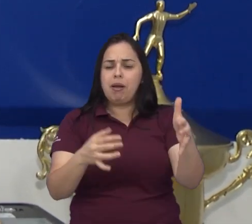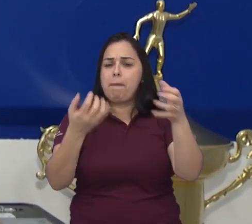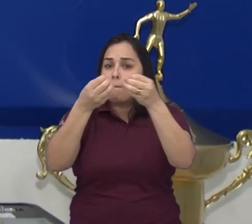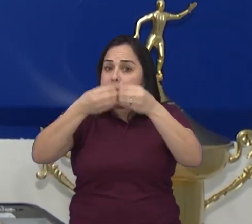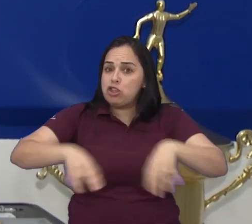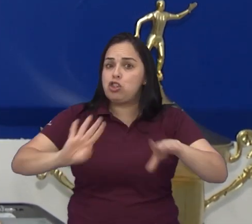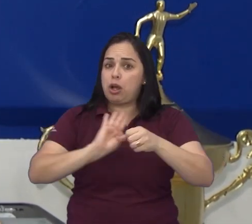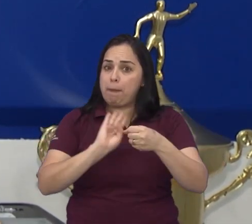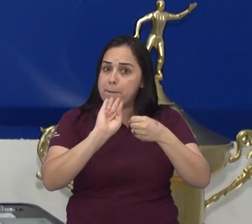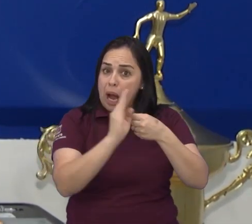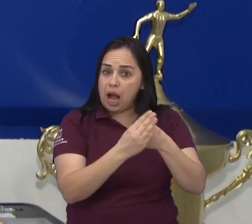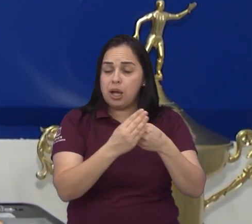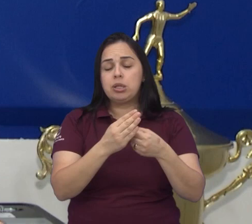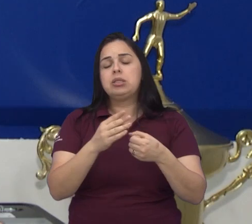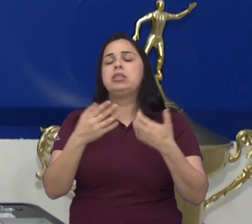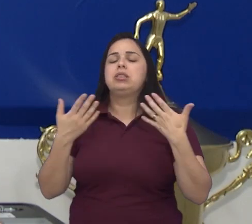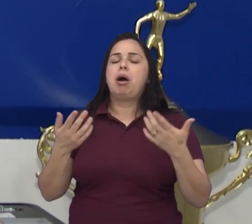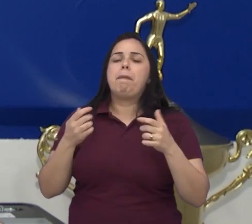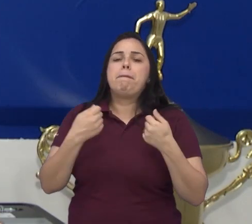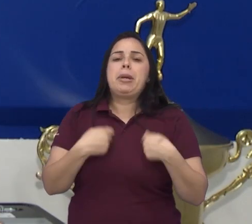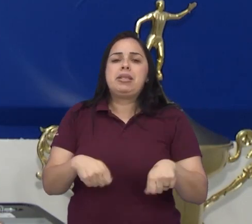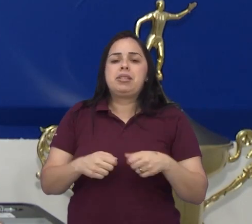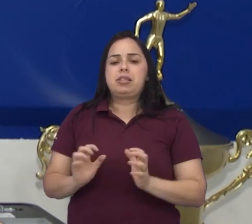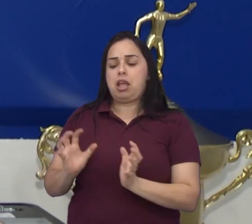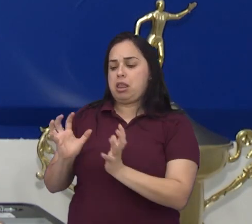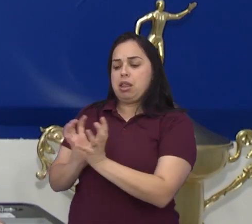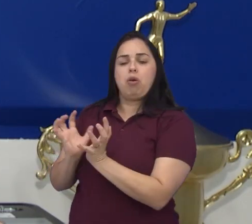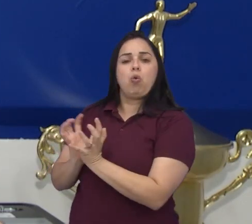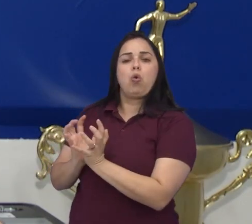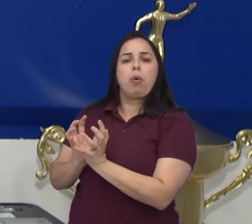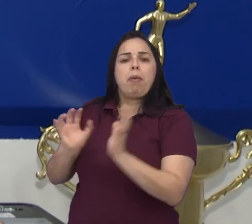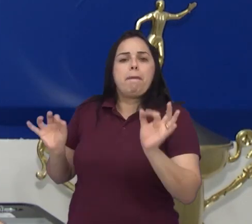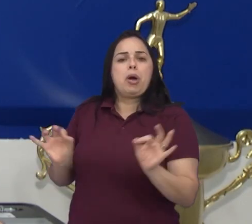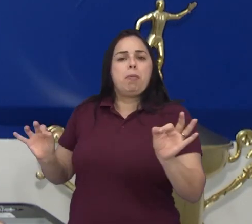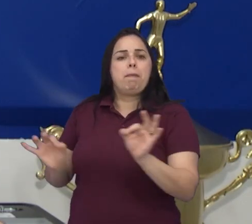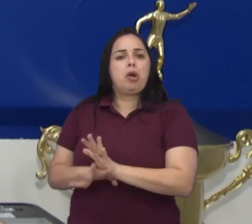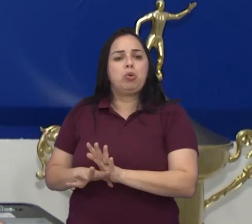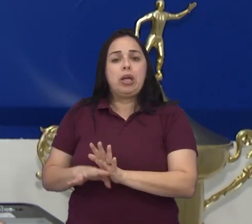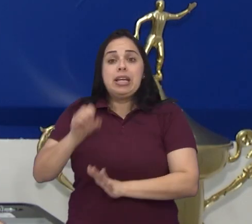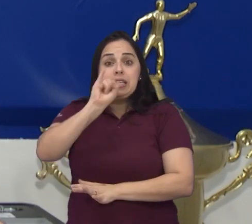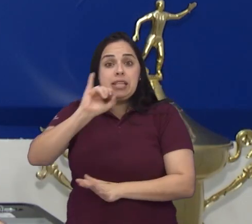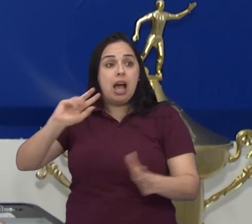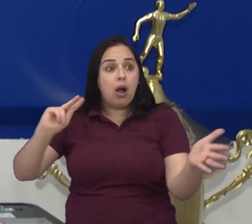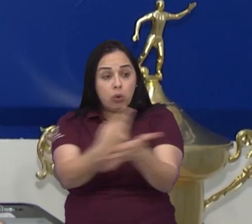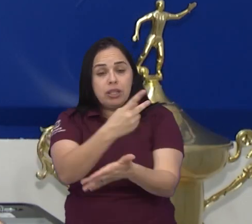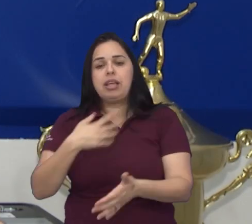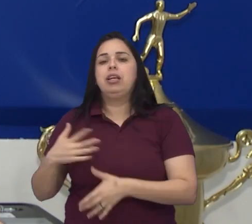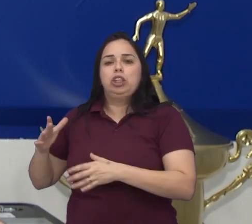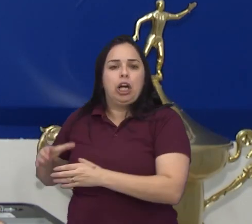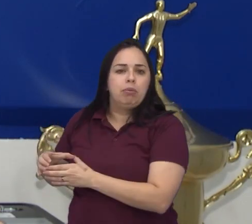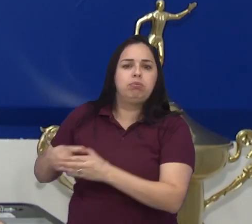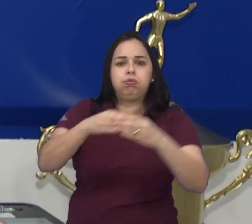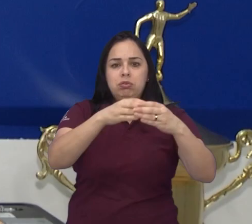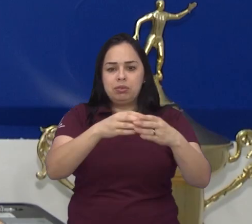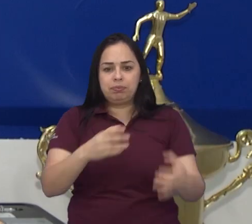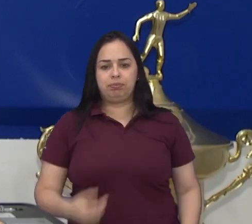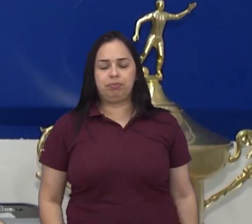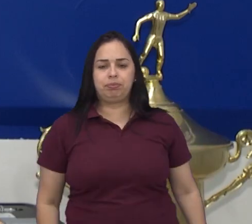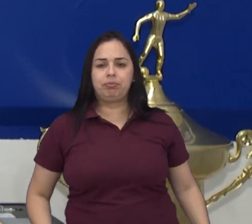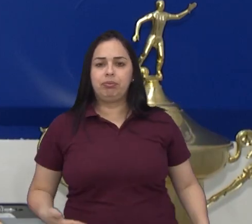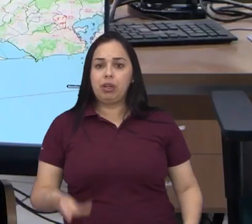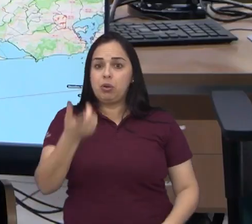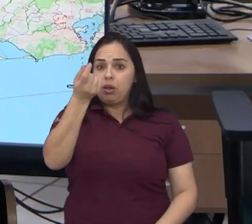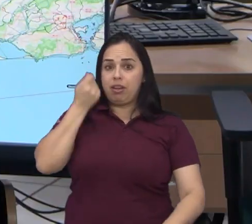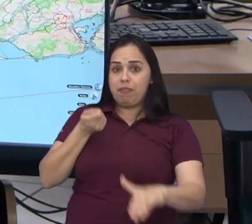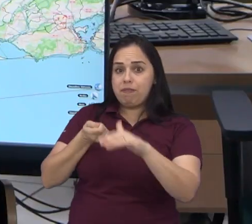Alguns bairros, algumas regiões. Então, precisamos estar preparados para, quando ocorrer, ter uma equipe preparada para